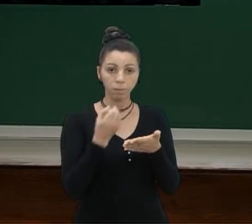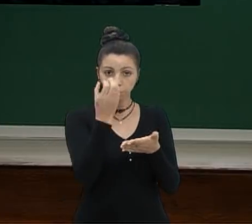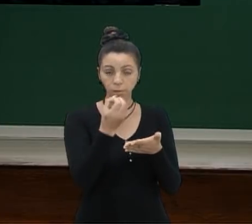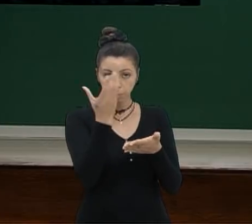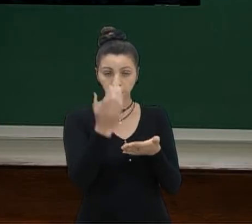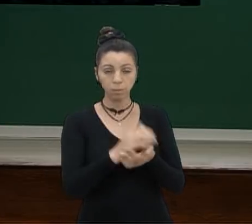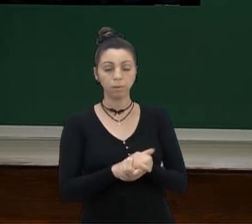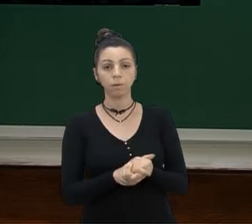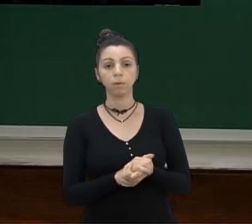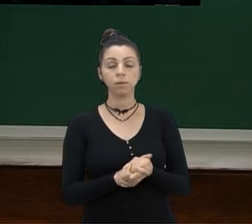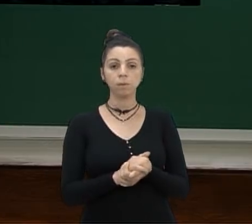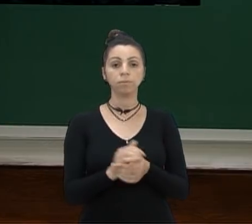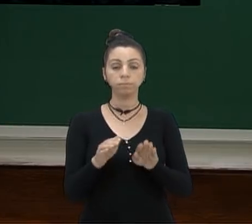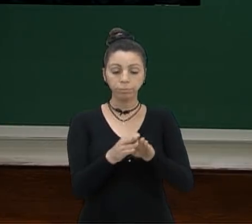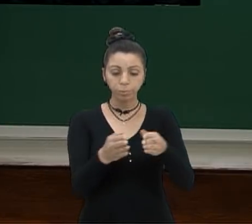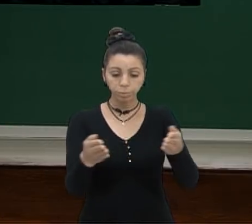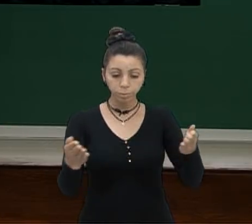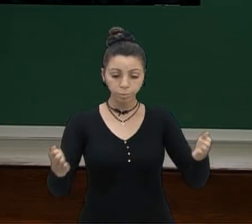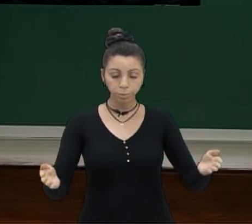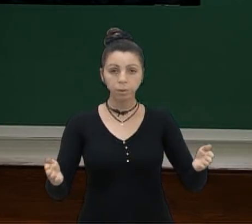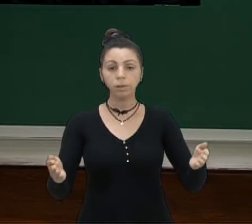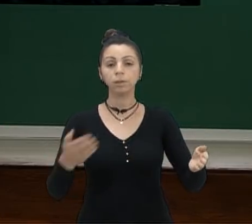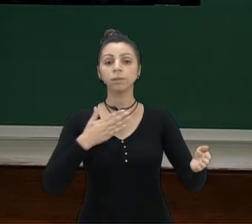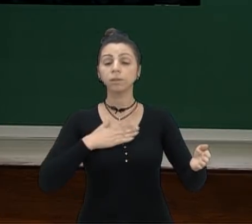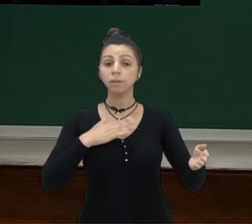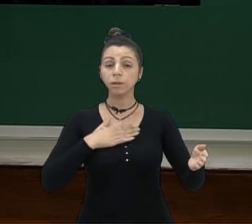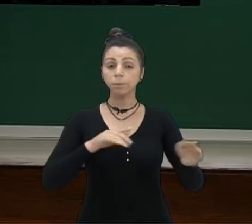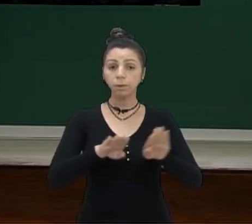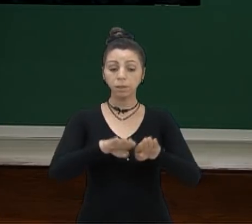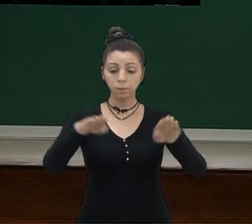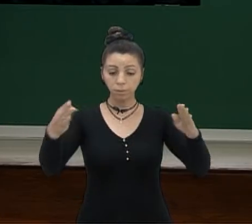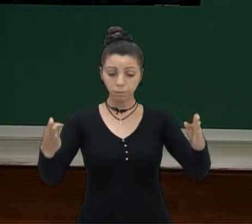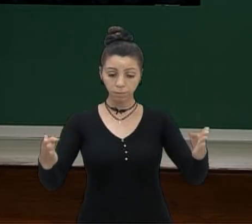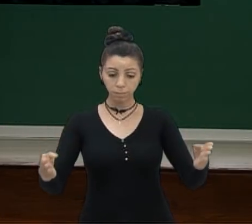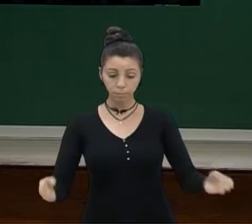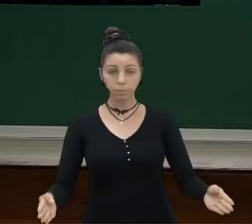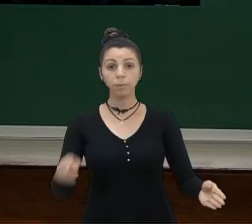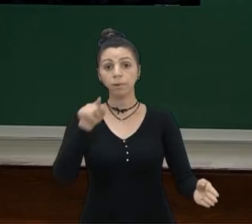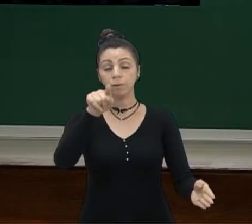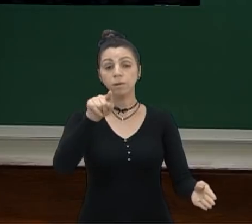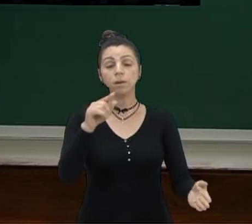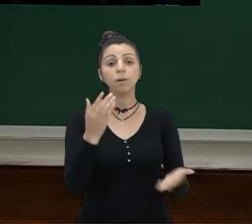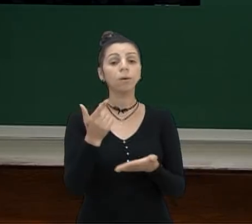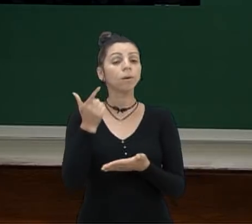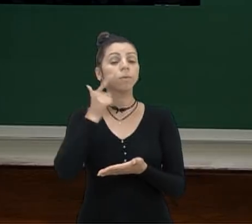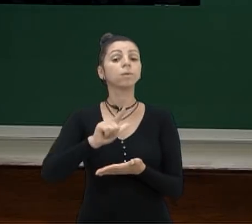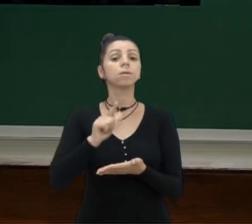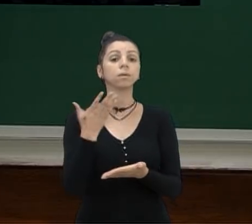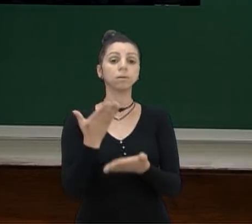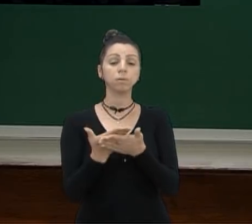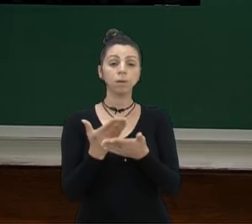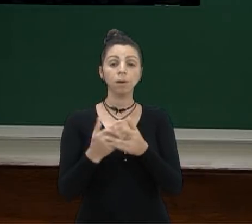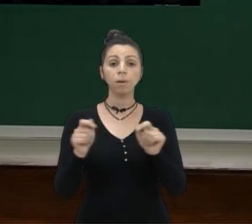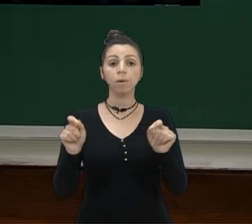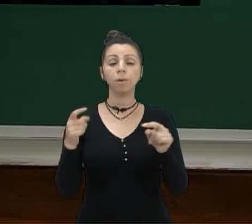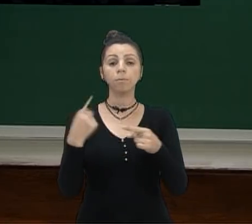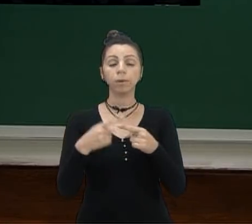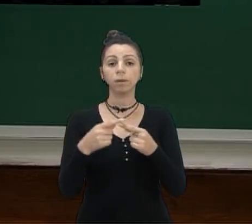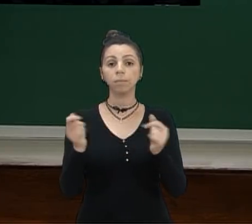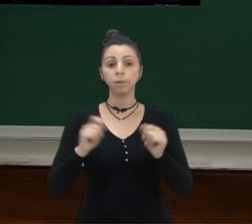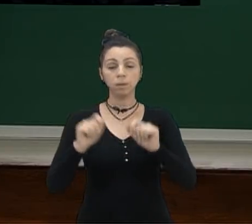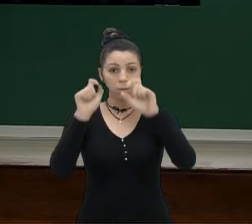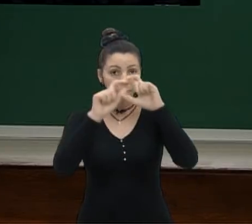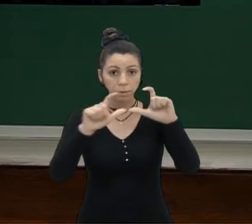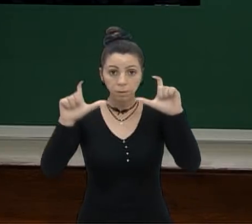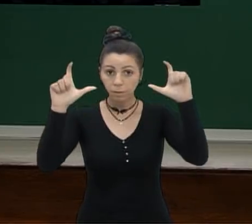num lugar tranquilo para que você possa estudar? Uma mesa, uma escrivaninha, porque você tem que prestar bastante atenção durante a explicação do